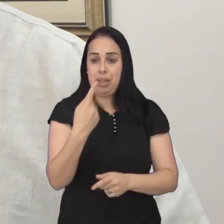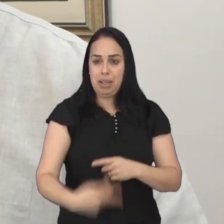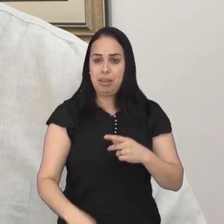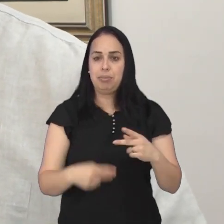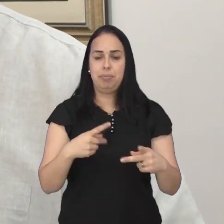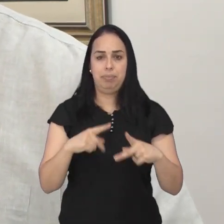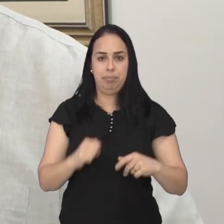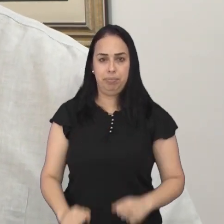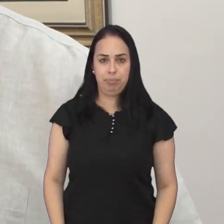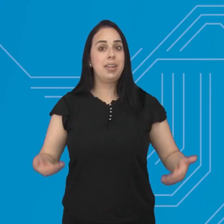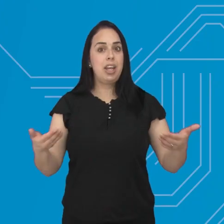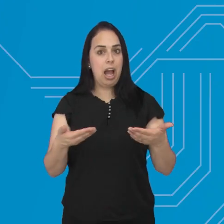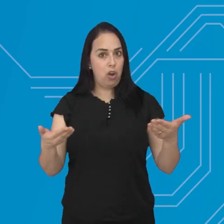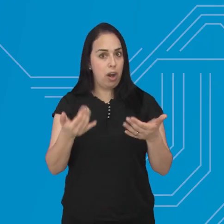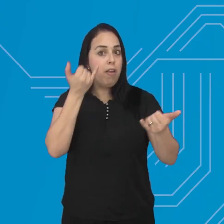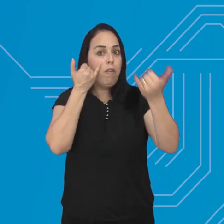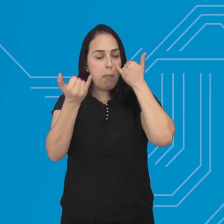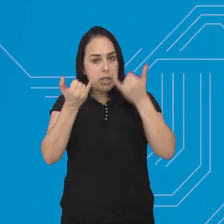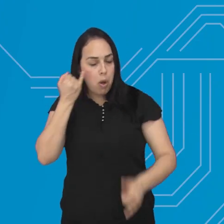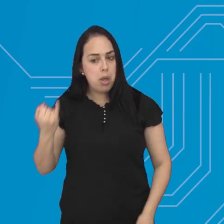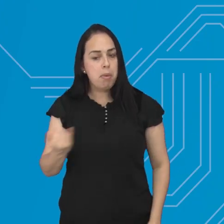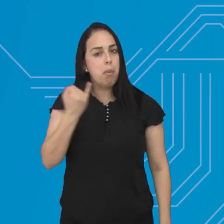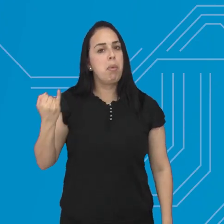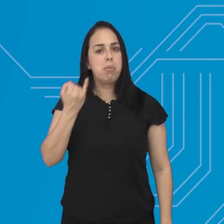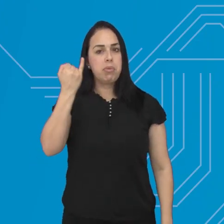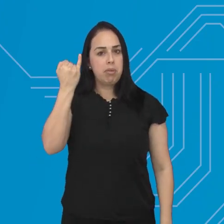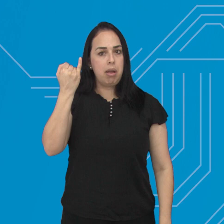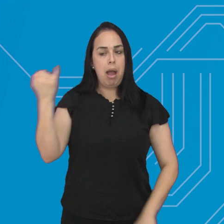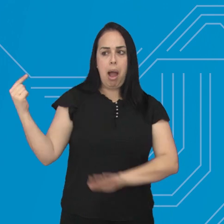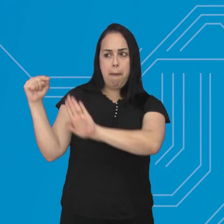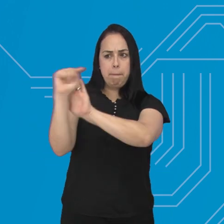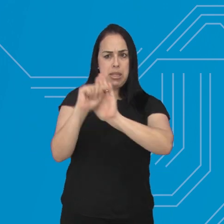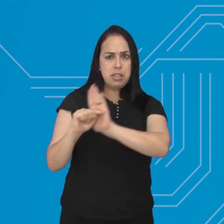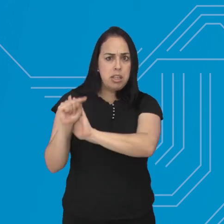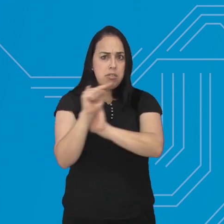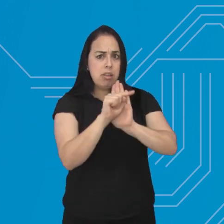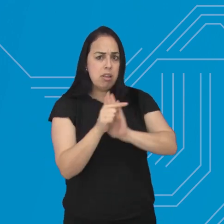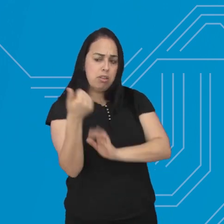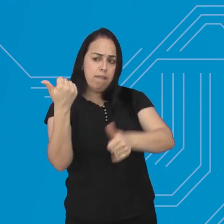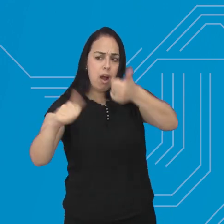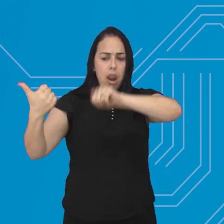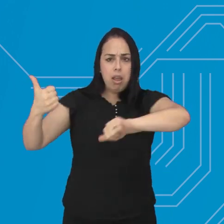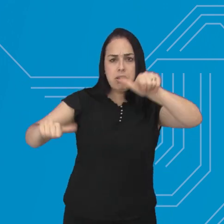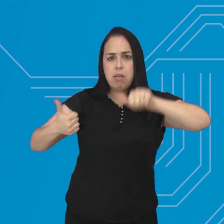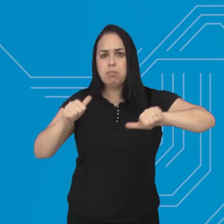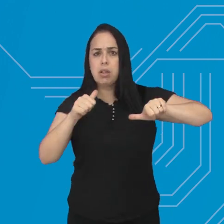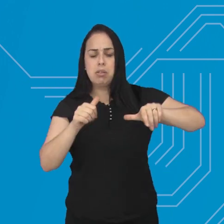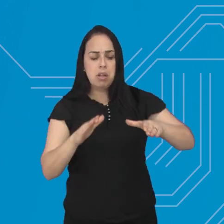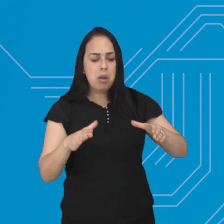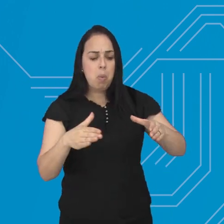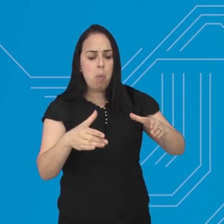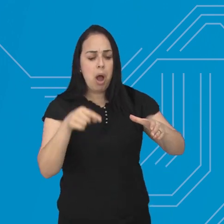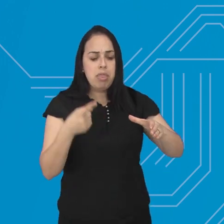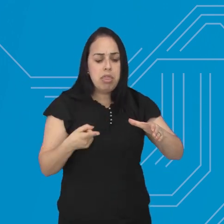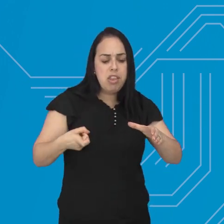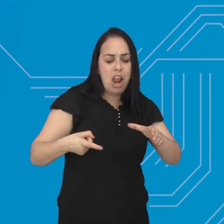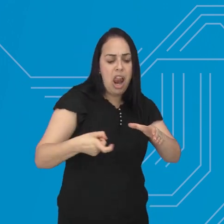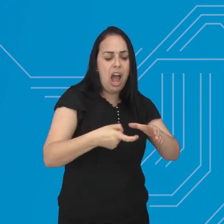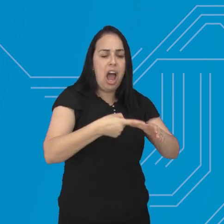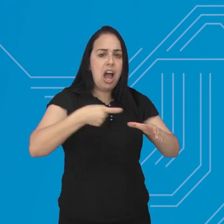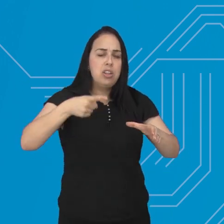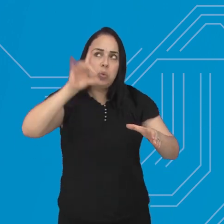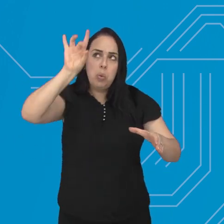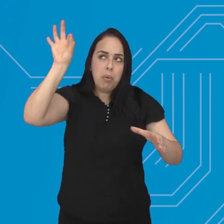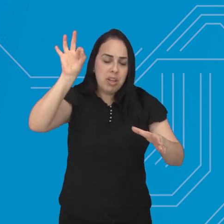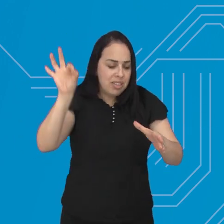do câncer aqui em São José dos Campos. E agora mais uma informação importante, o resultado da 4ª avaliação de densidade larvária, que calcula